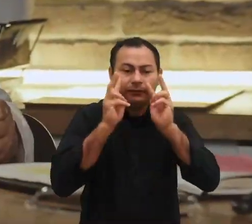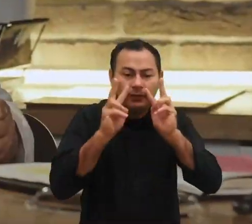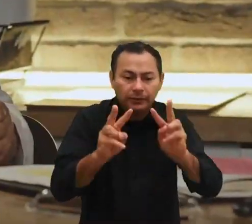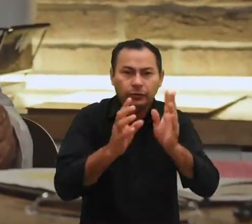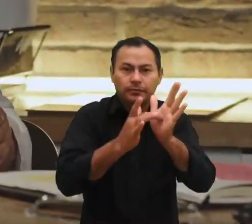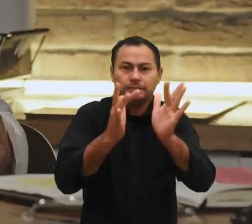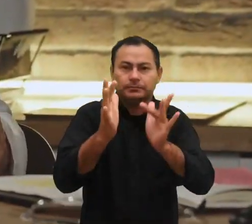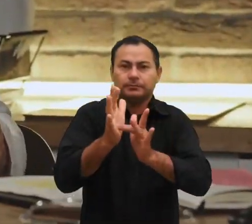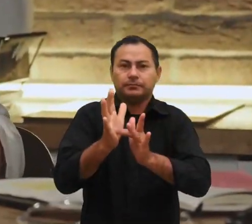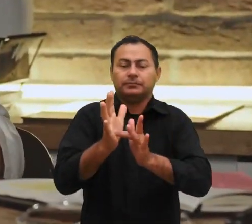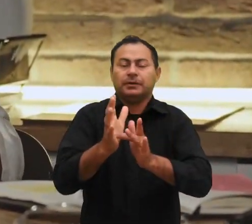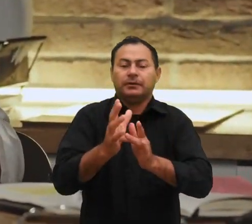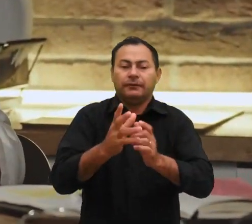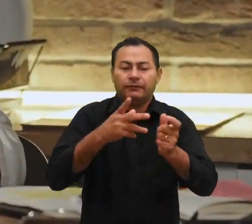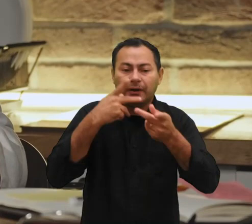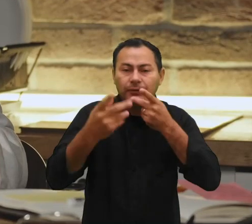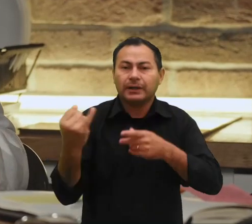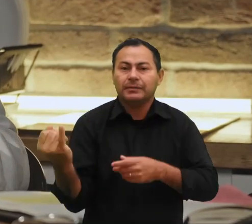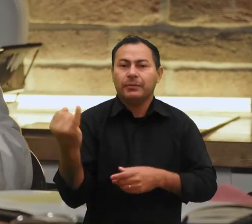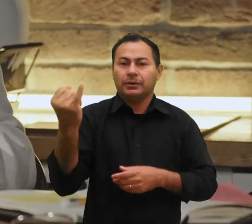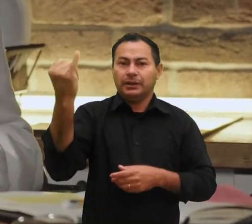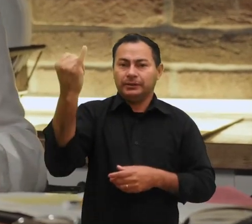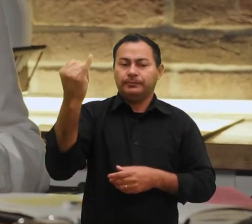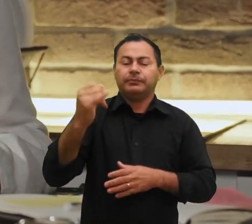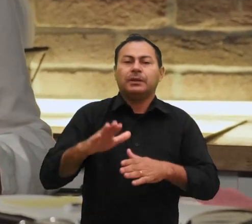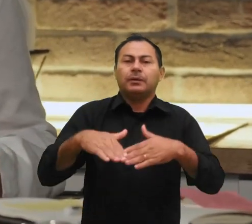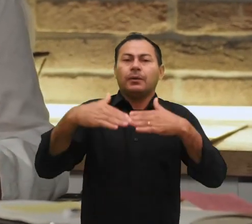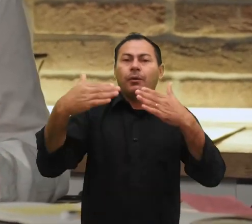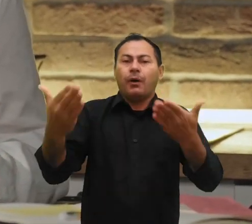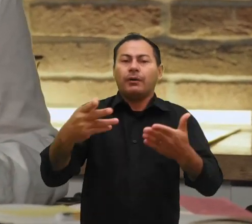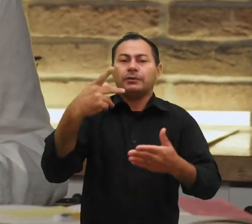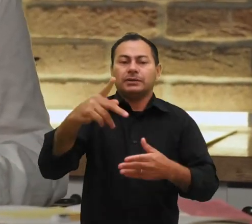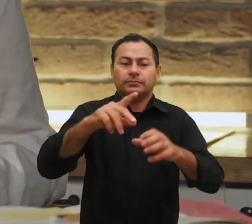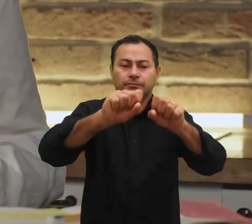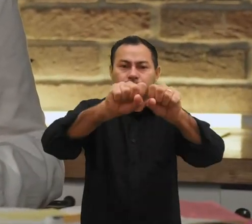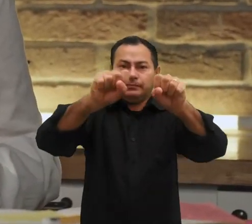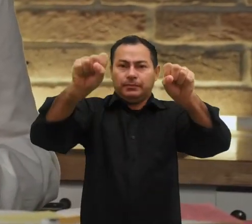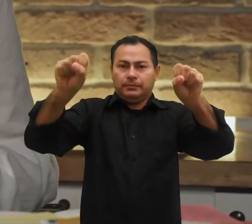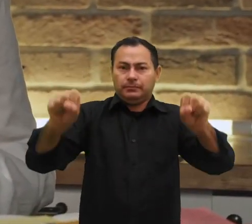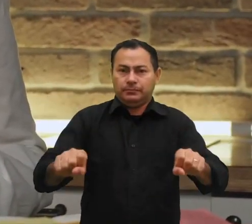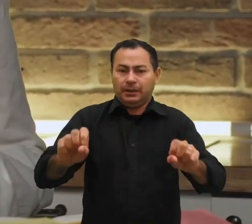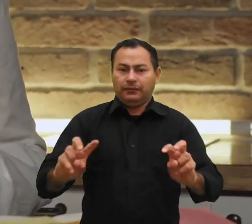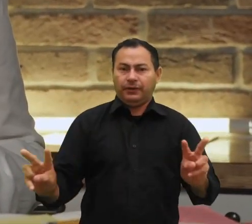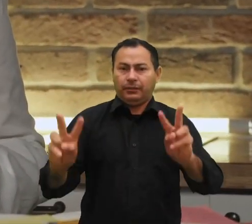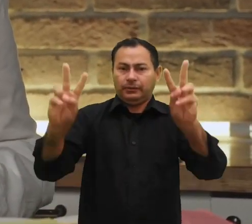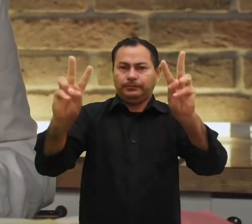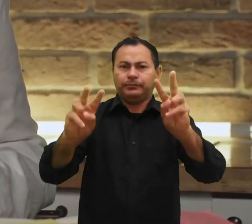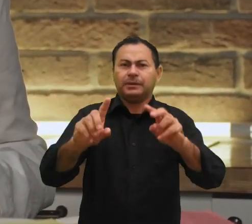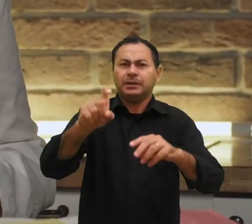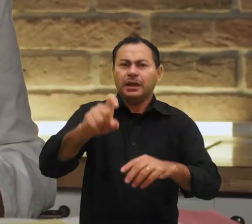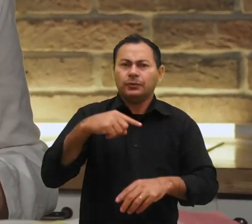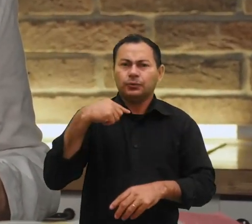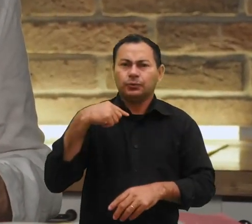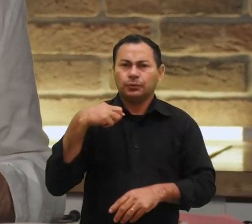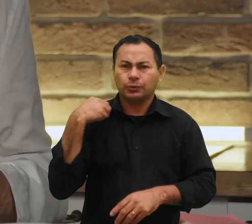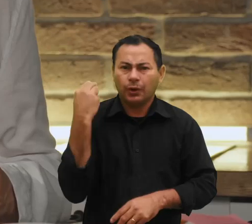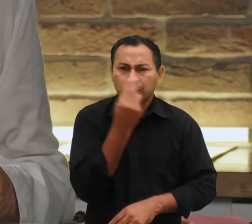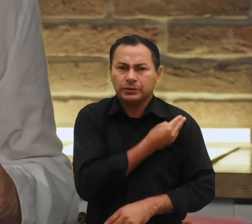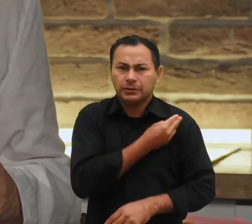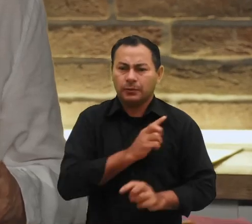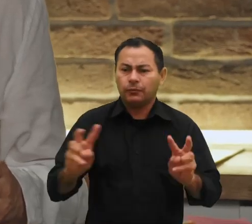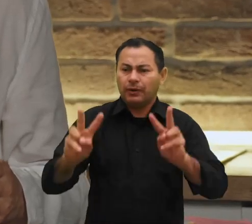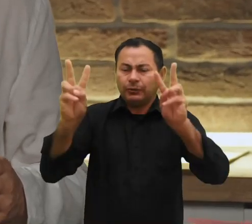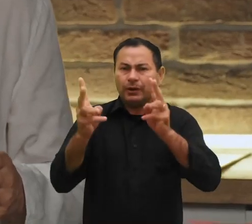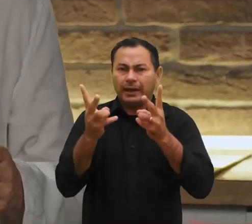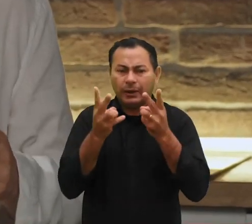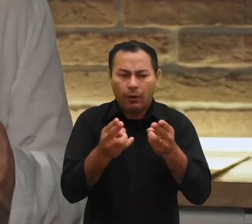Jesus estabeleceu o que era importante para ele, ou seja, qual era o seu sistema de valores. Será que nossos valores são